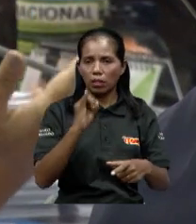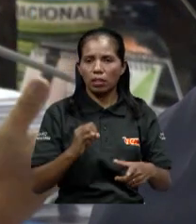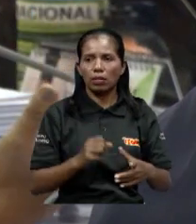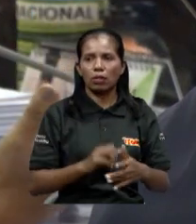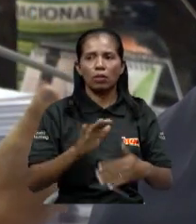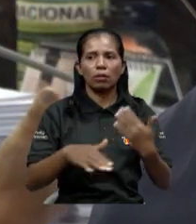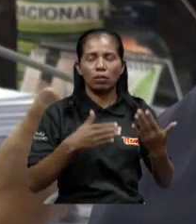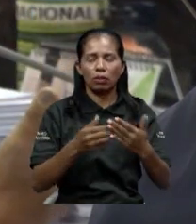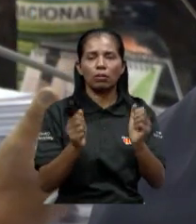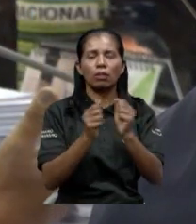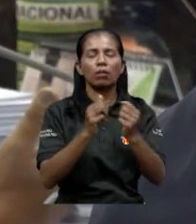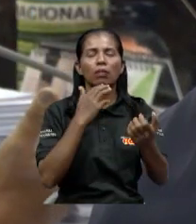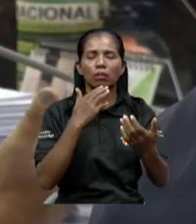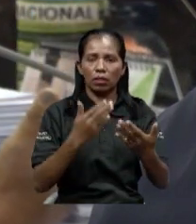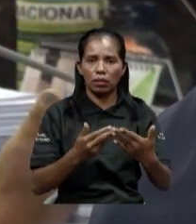pode todo sair dia